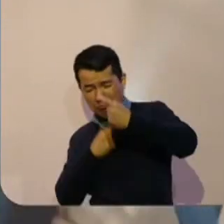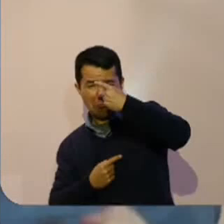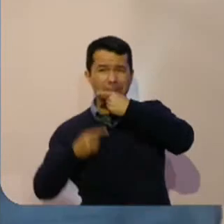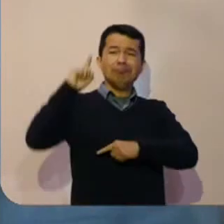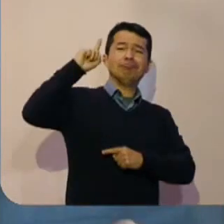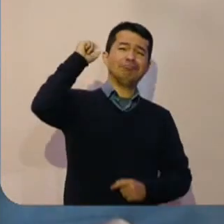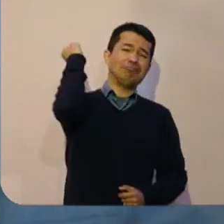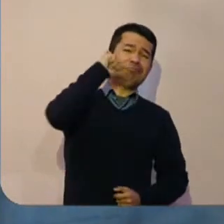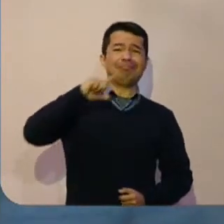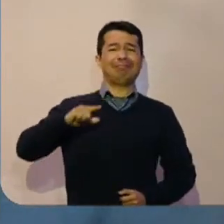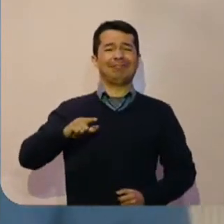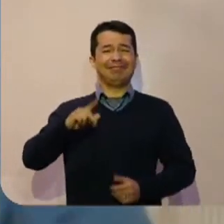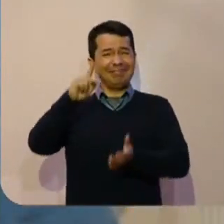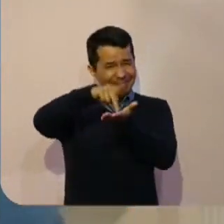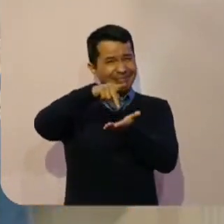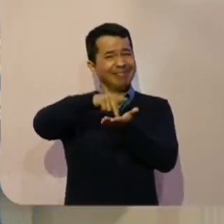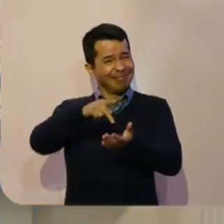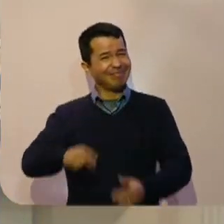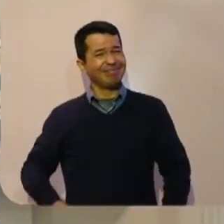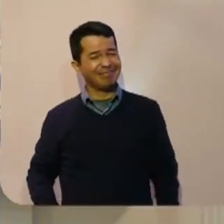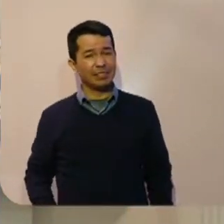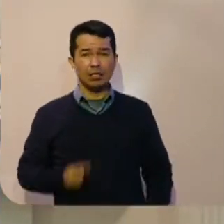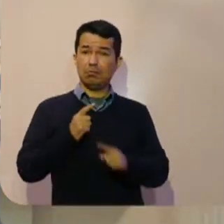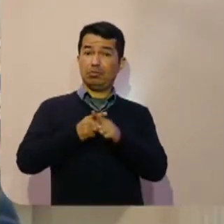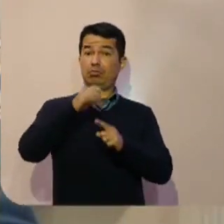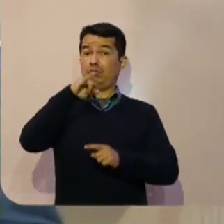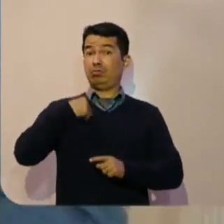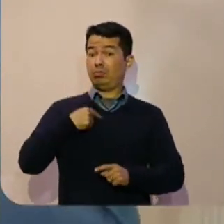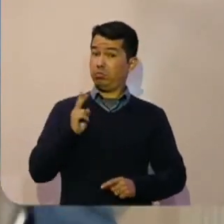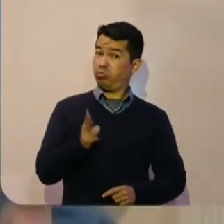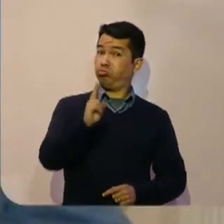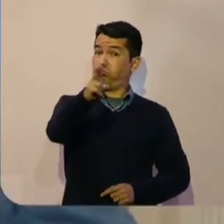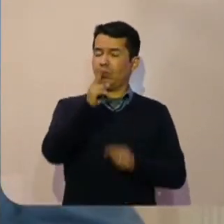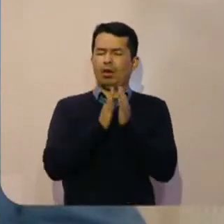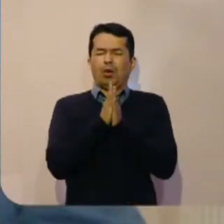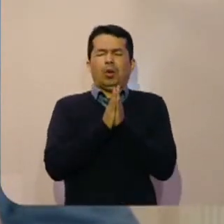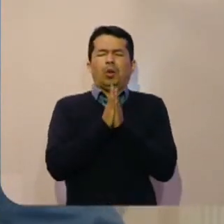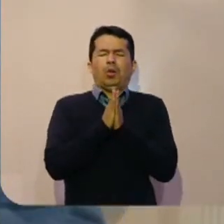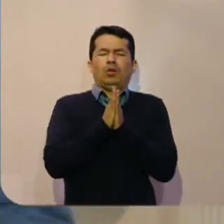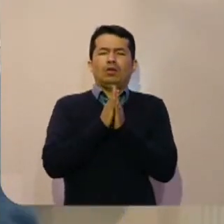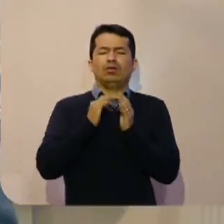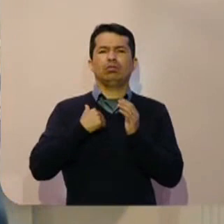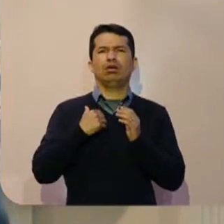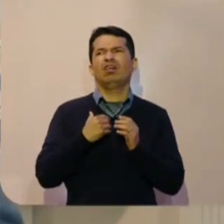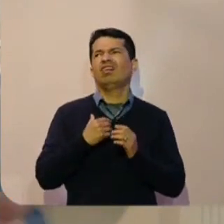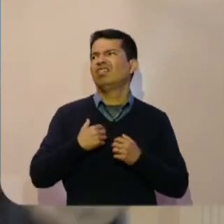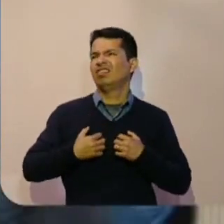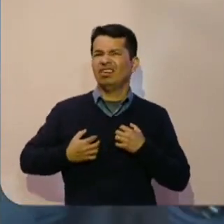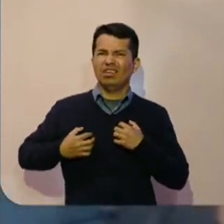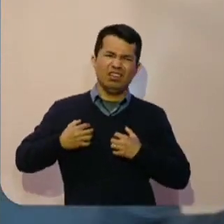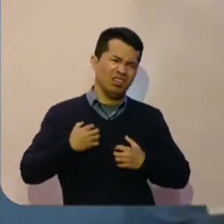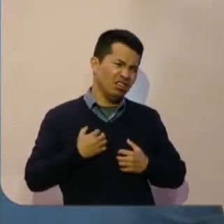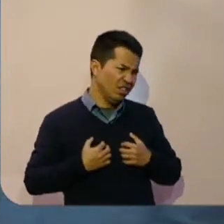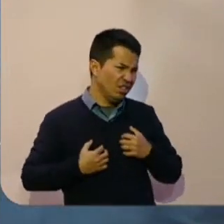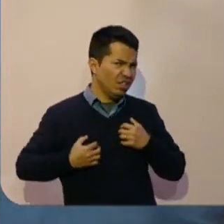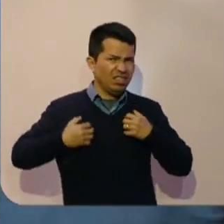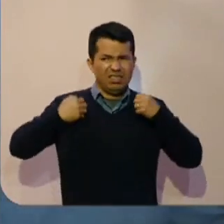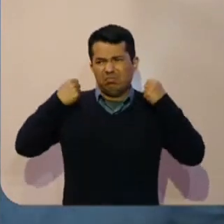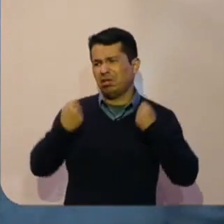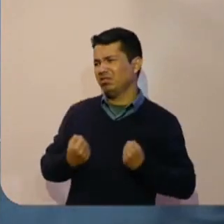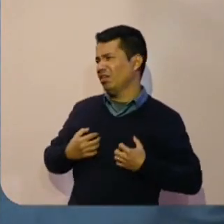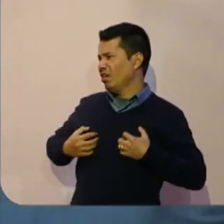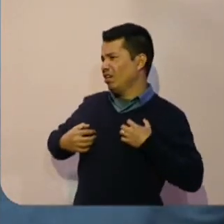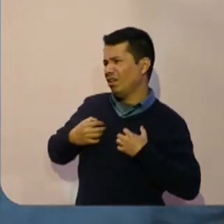nos consome. Por isso, então, Paulo vai dizer: olha, se você está ansioso, leva ao Senhor